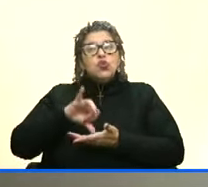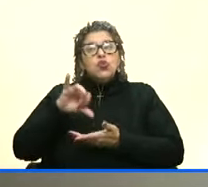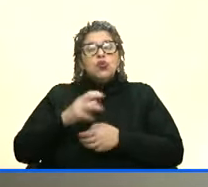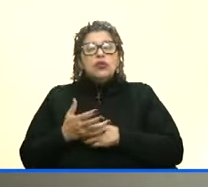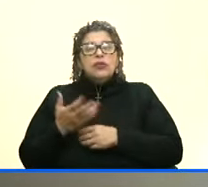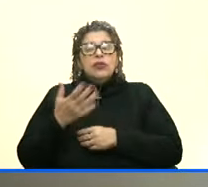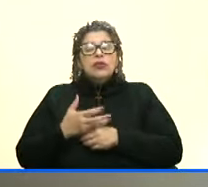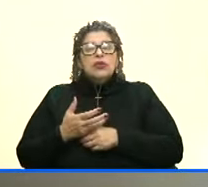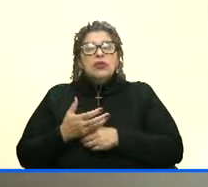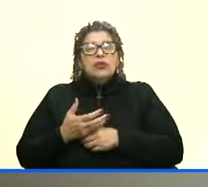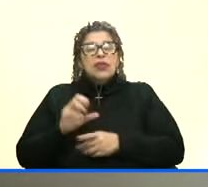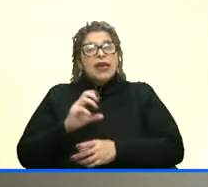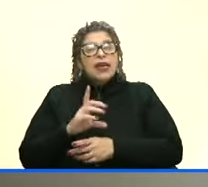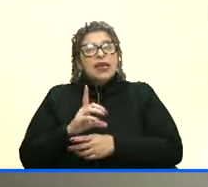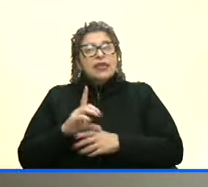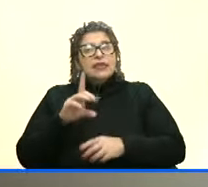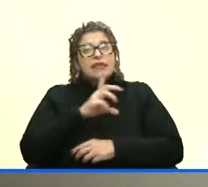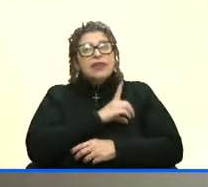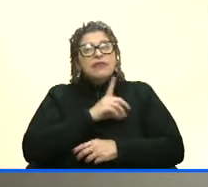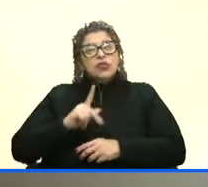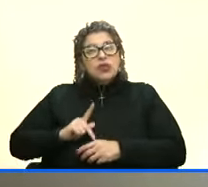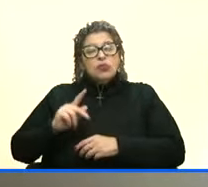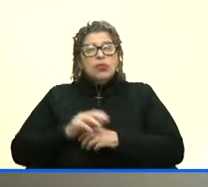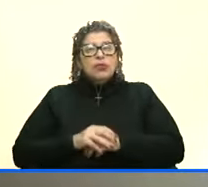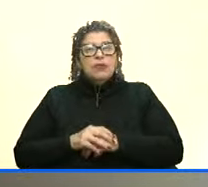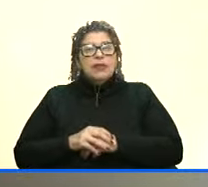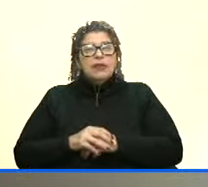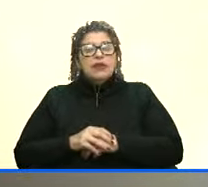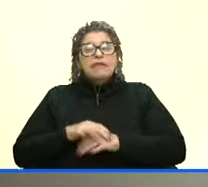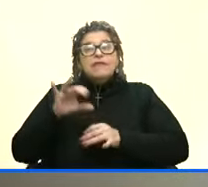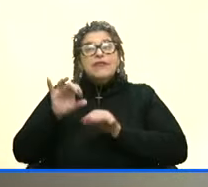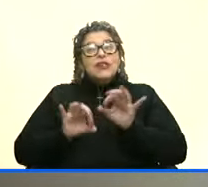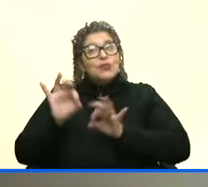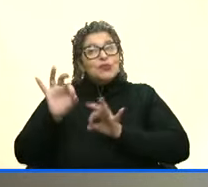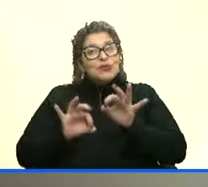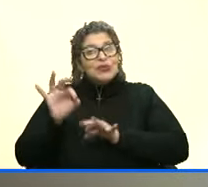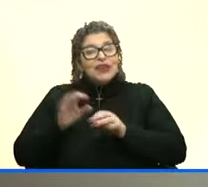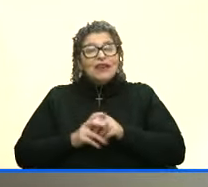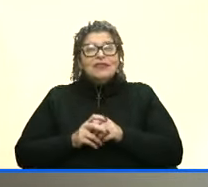e Adolescência da Defensoria Pública, fez um projeto em que